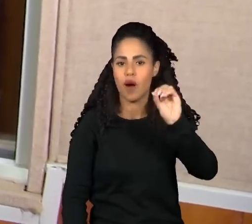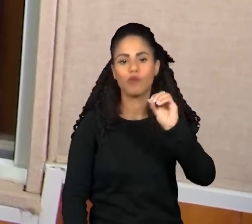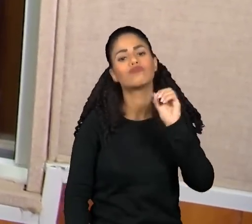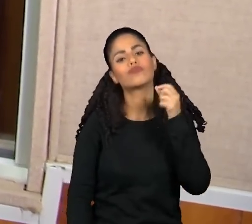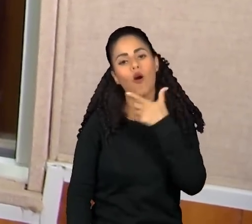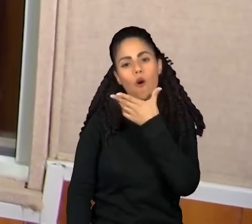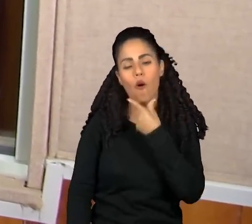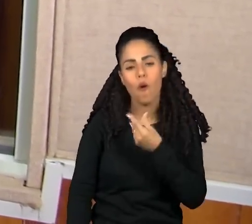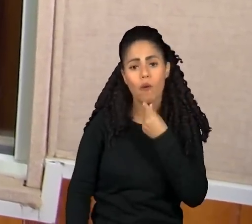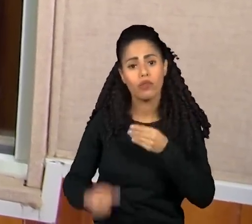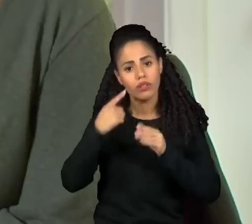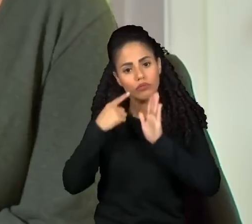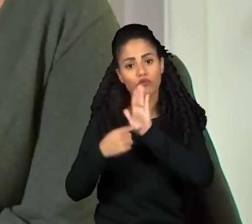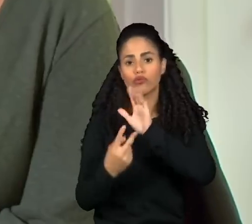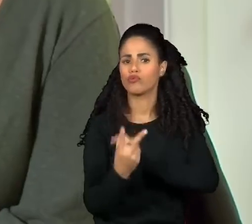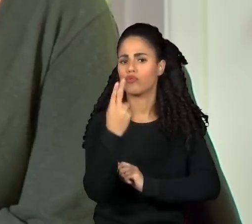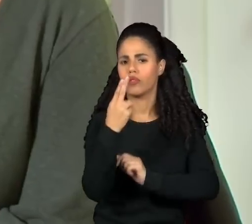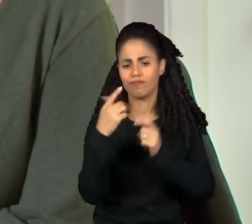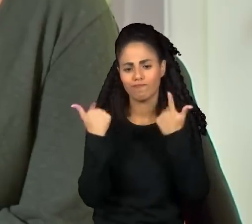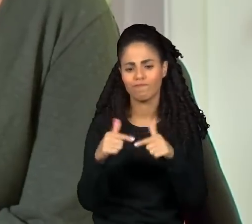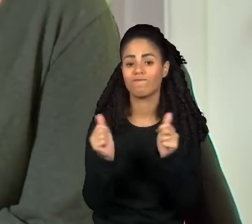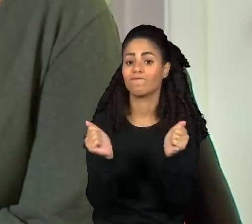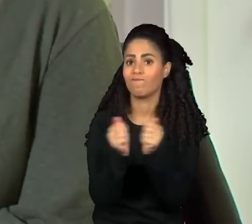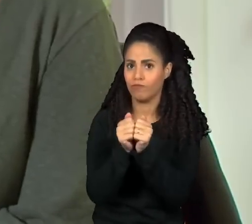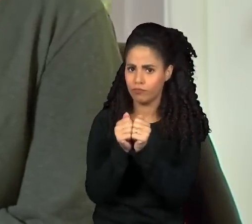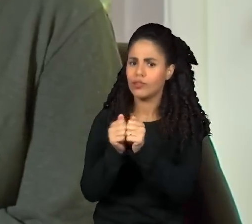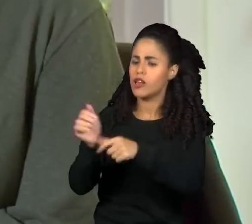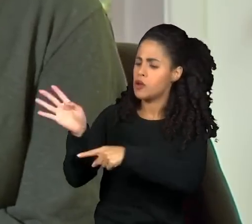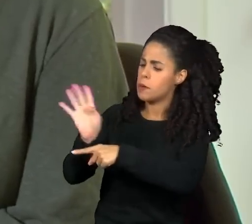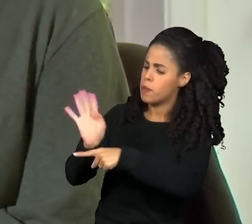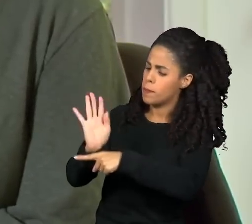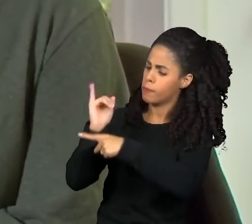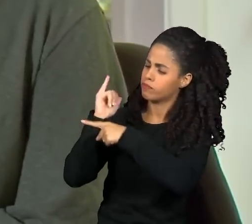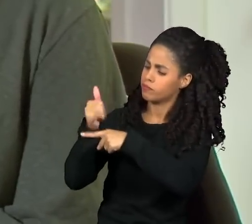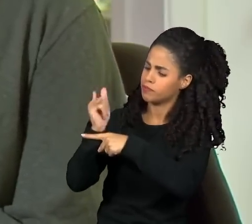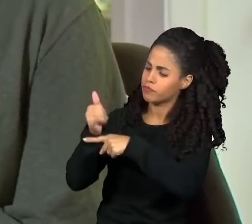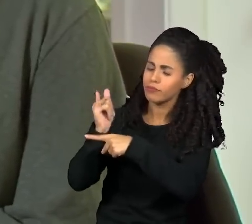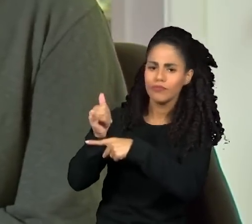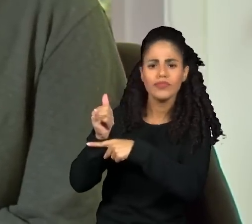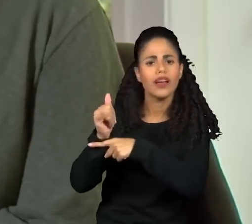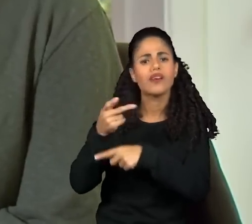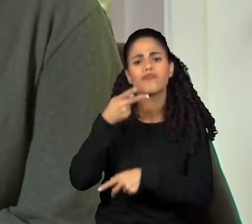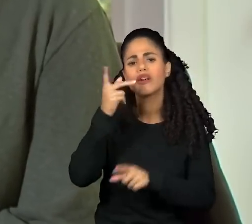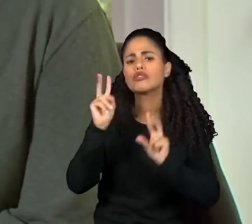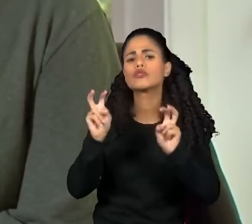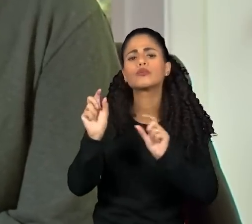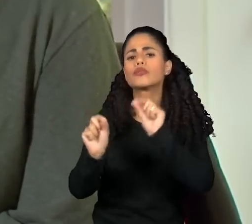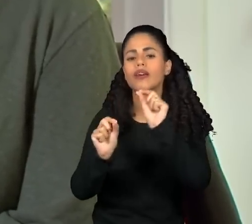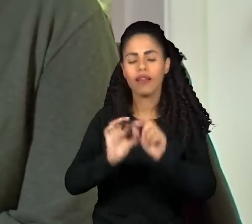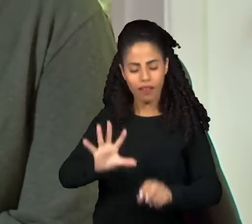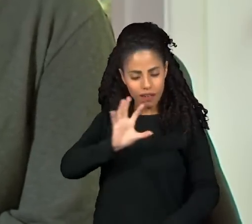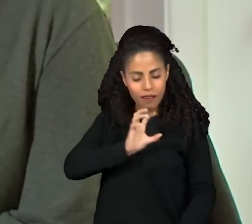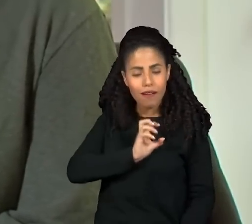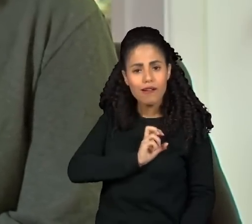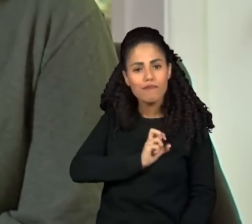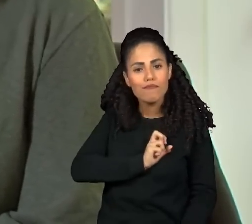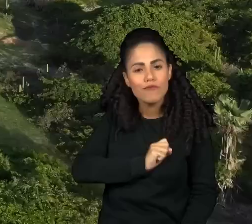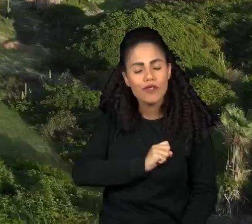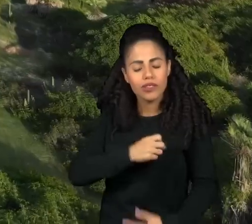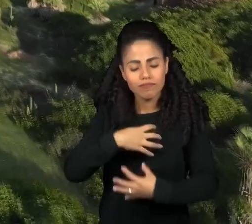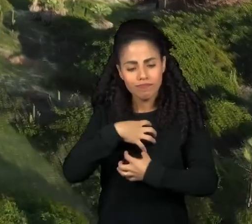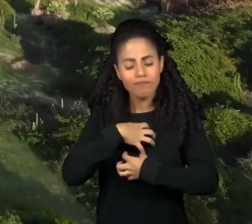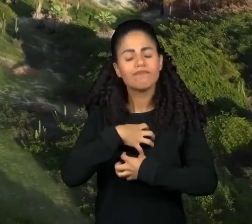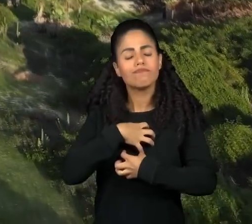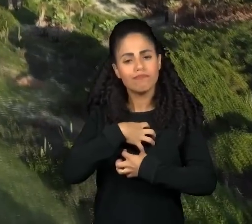Eles dividem a direção. Ele é um documentário muito amoroso, ele é um documentário muito